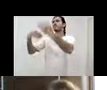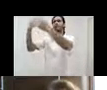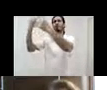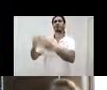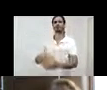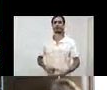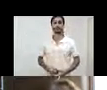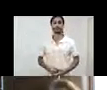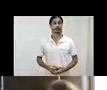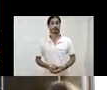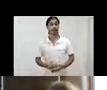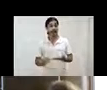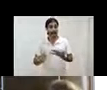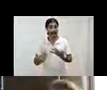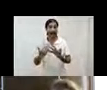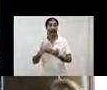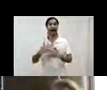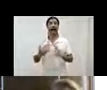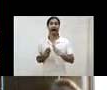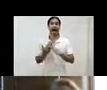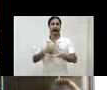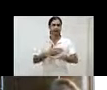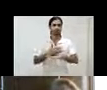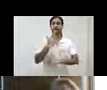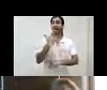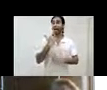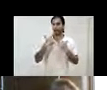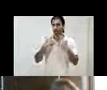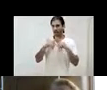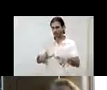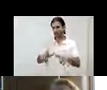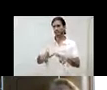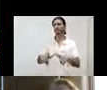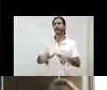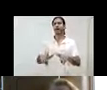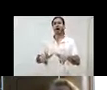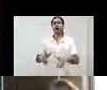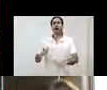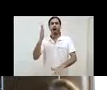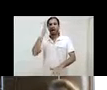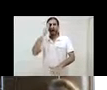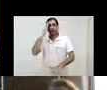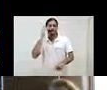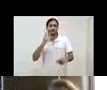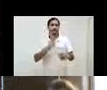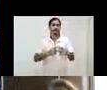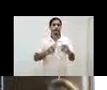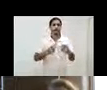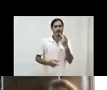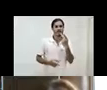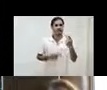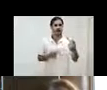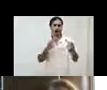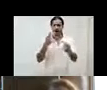falam, porque ao falarem, nós nos apropriamos de uma realidade até então oculta como